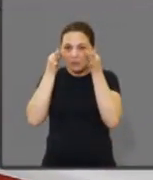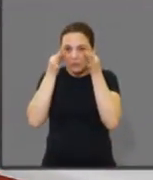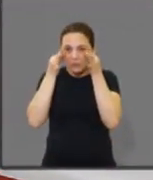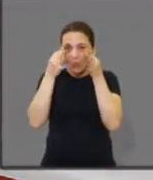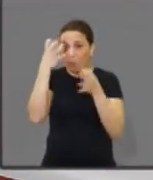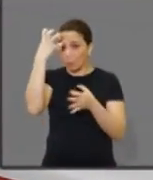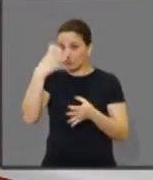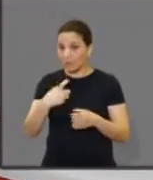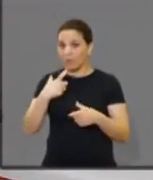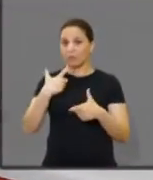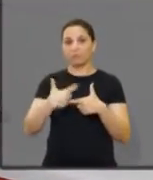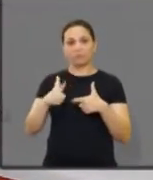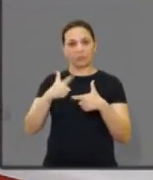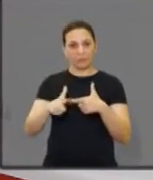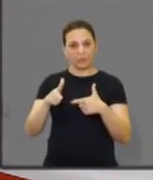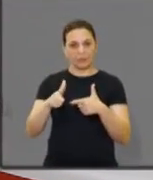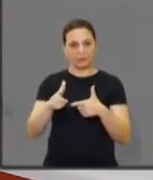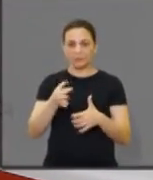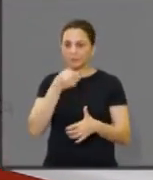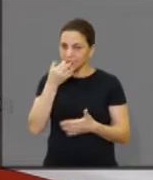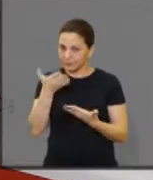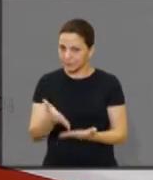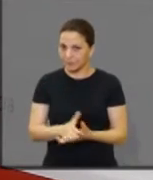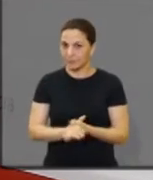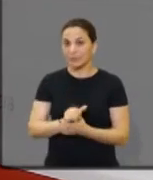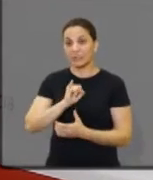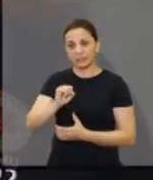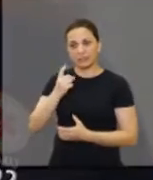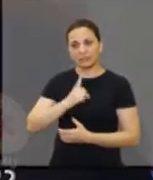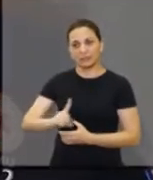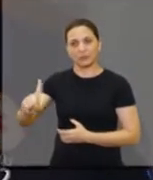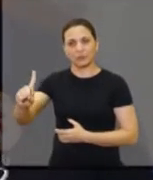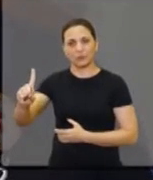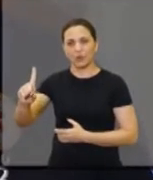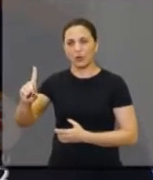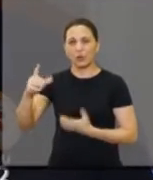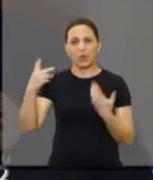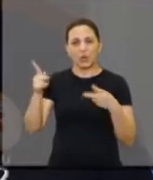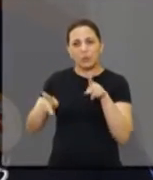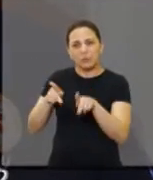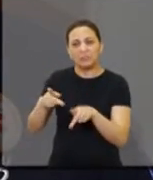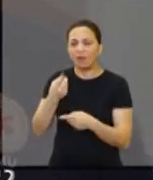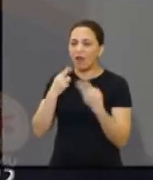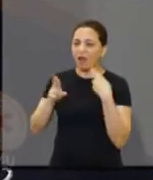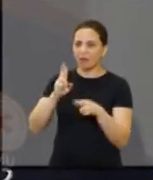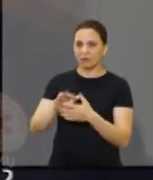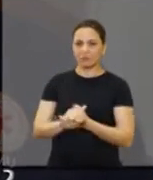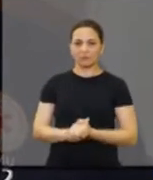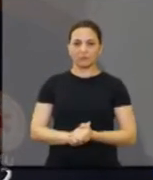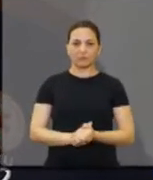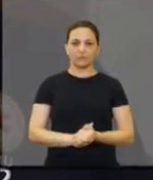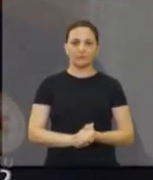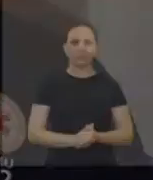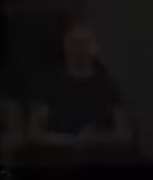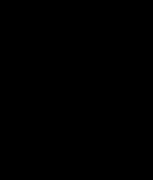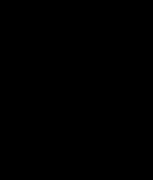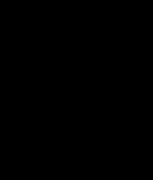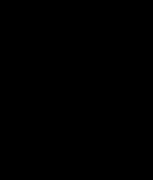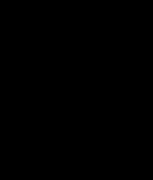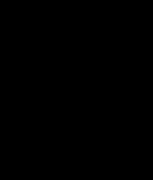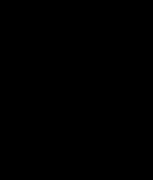extrema emergência fica a dica se o samu não foi a população literalmente nos lixo